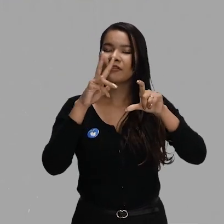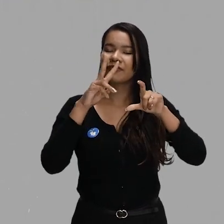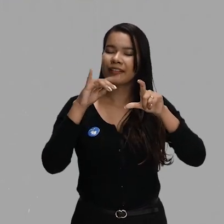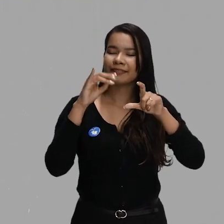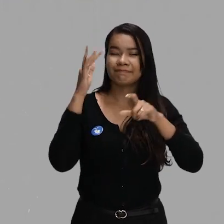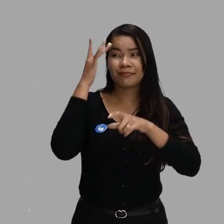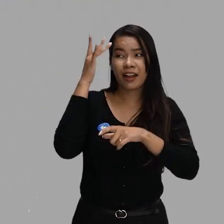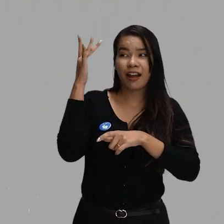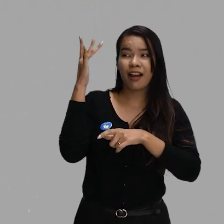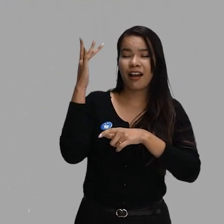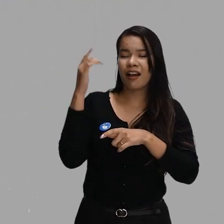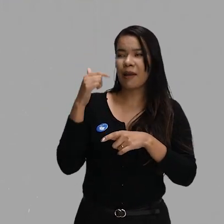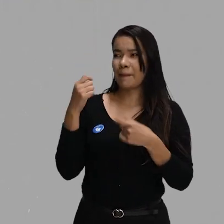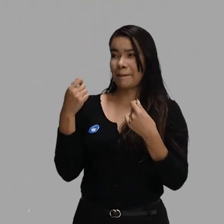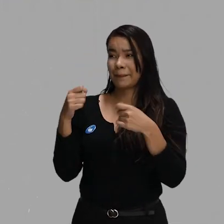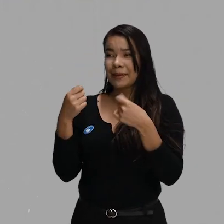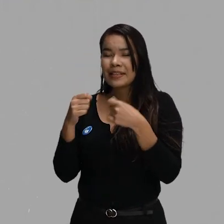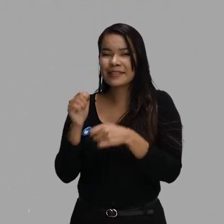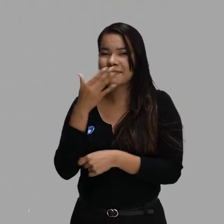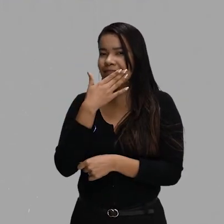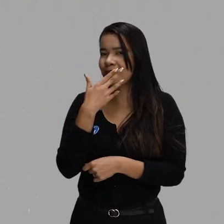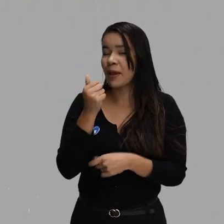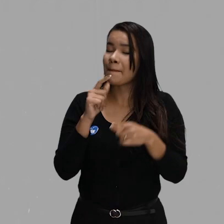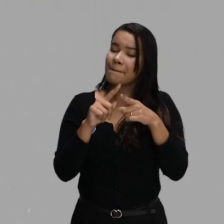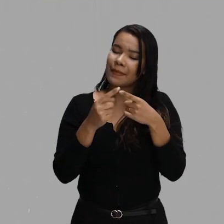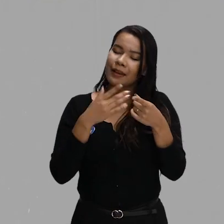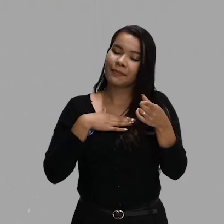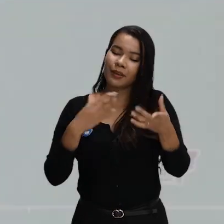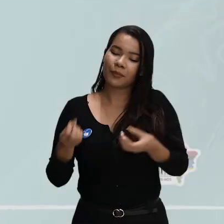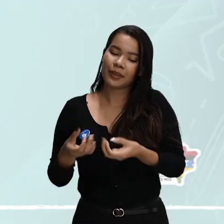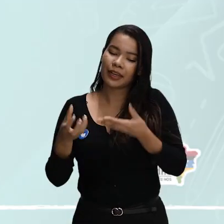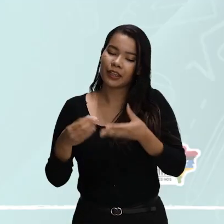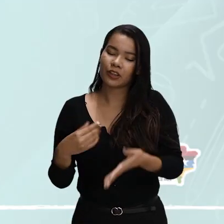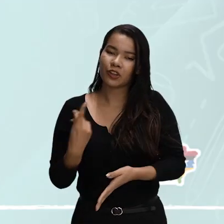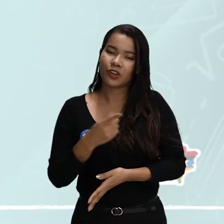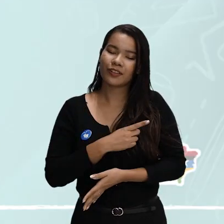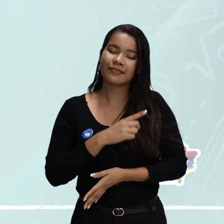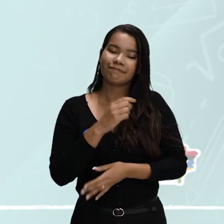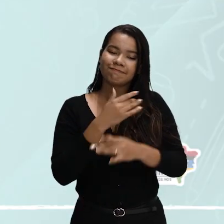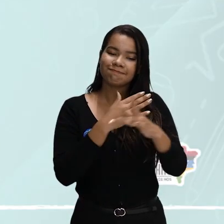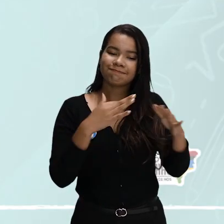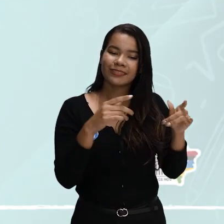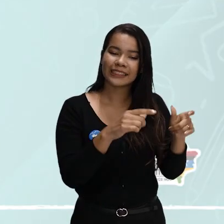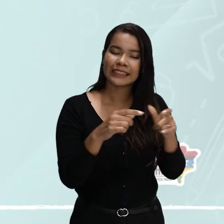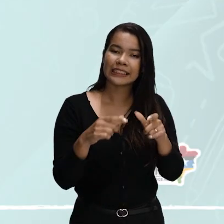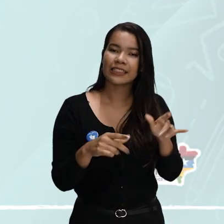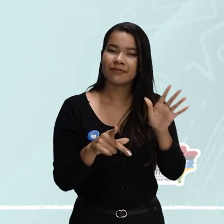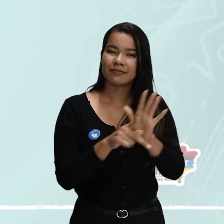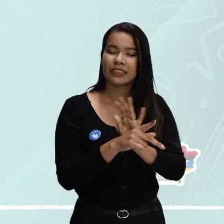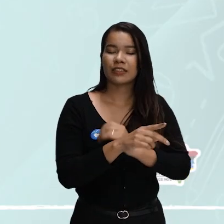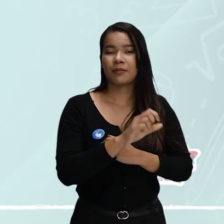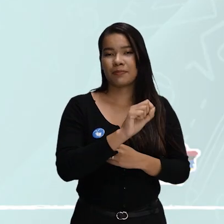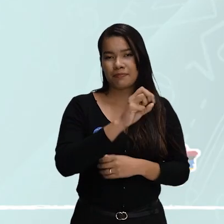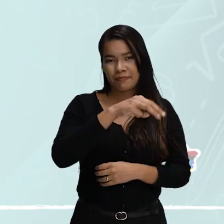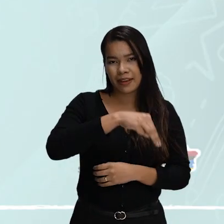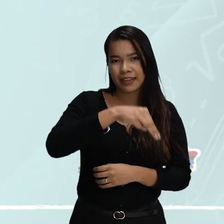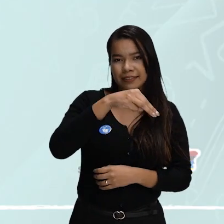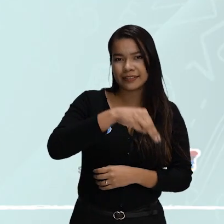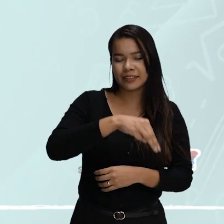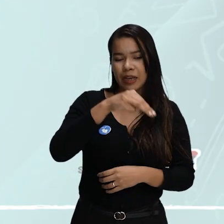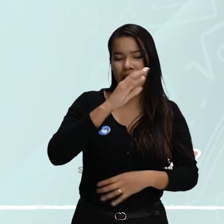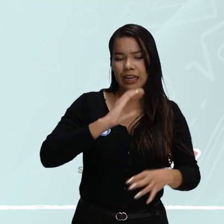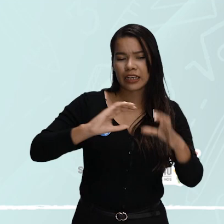a nossa terra, o Maranhão, um poema, uma música, uma cantiga de João do Vale e